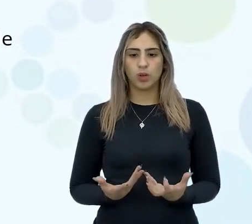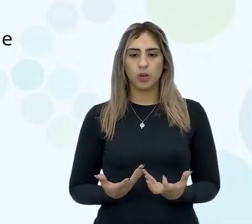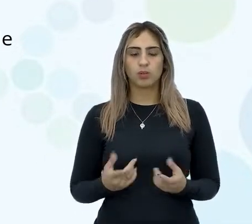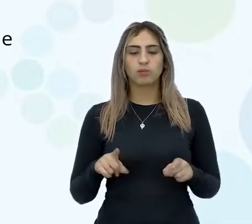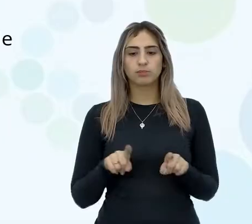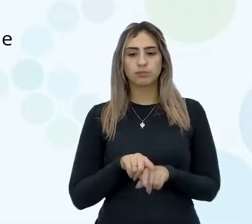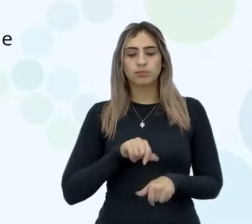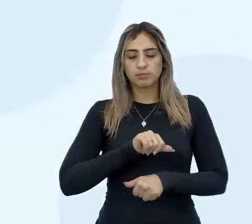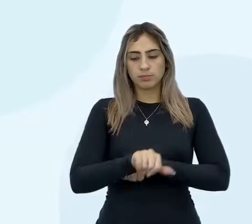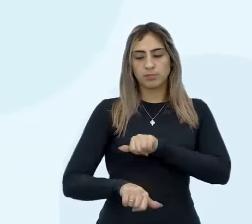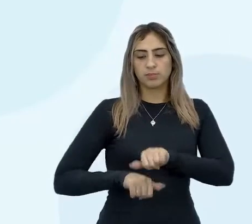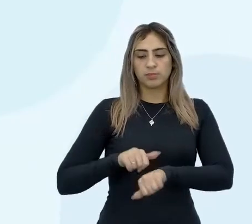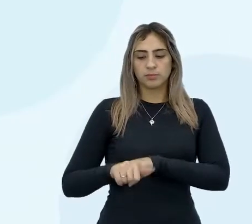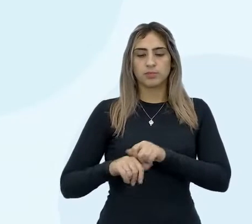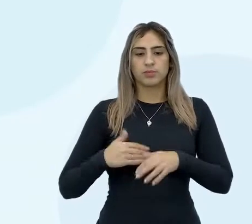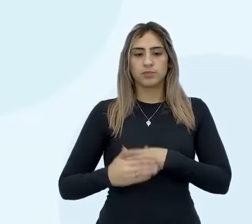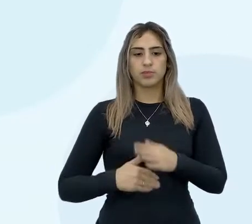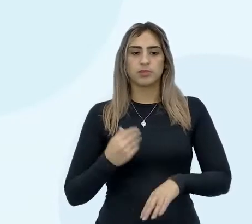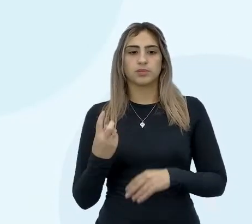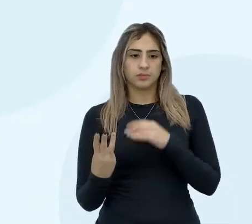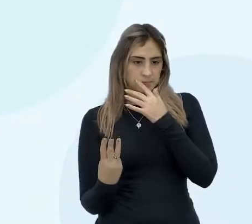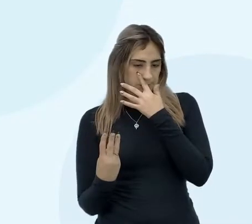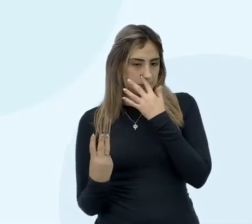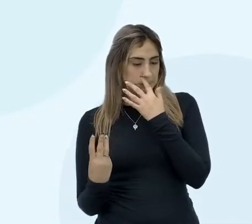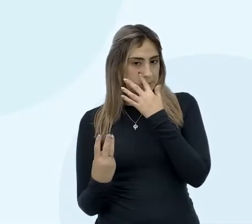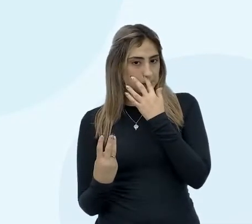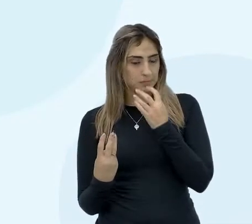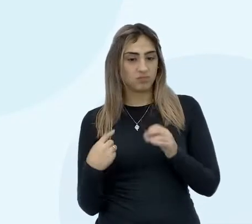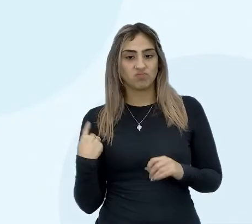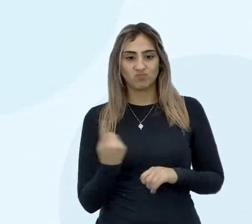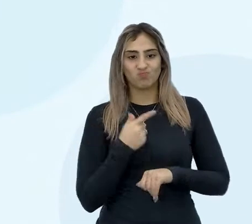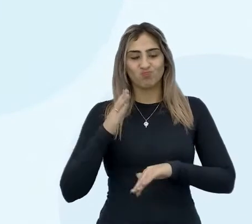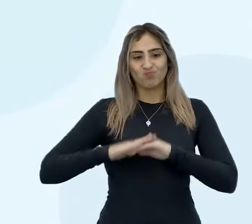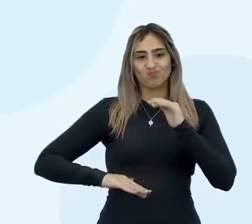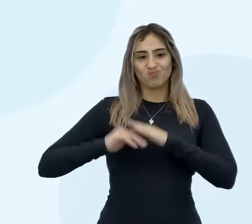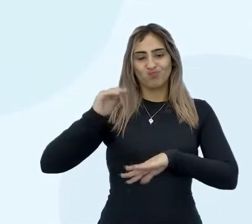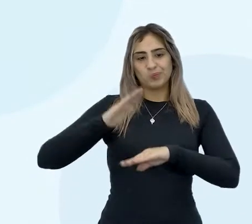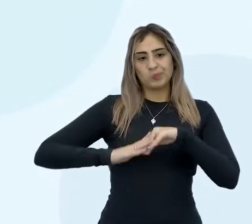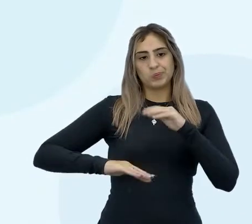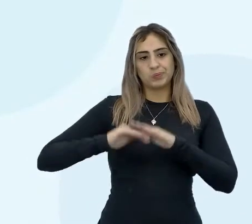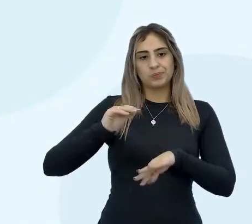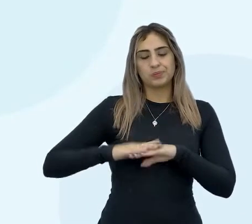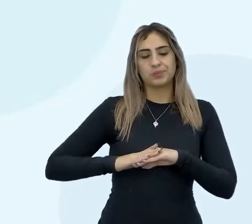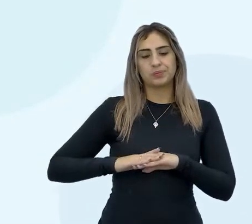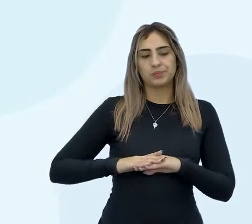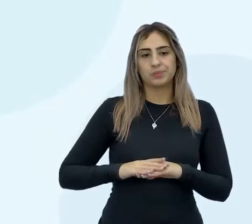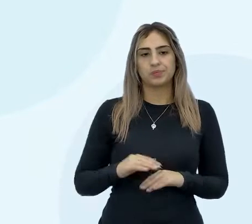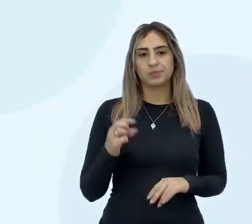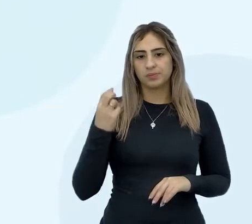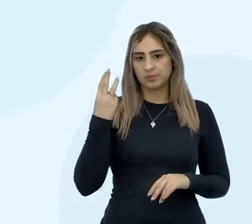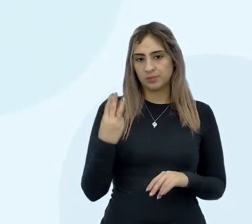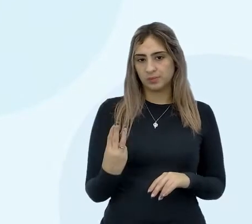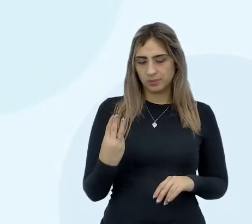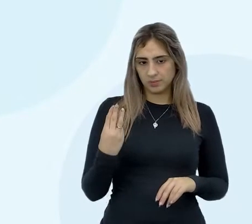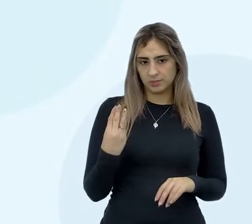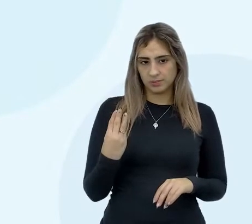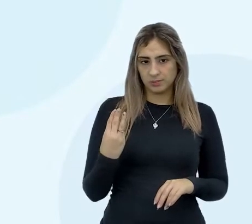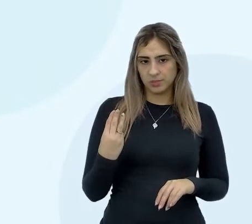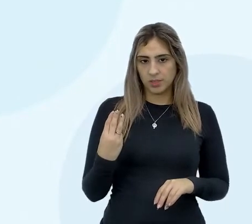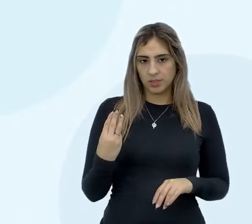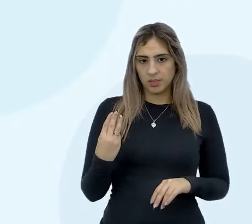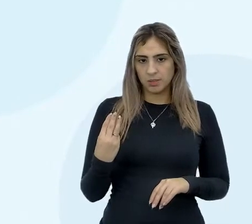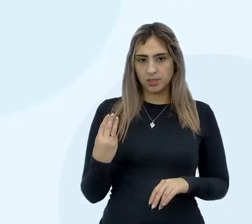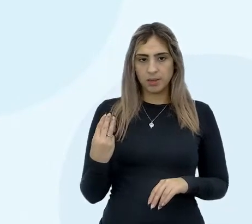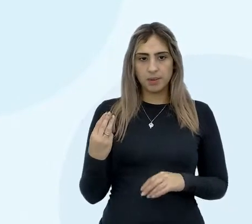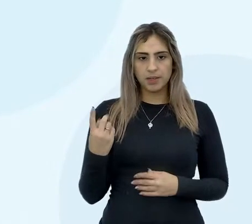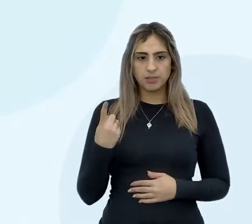o desenvolvimento 3. Bom, então nossas habilidades aí, EM 13, CNT